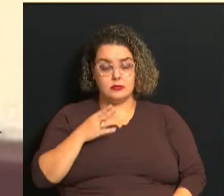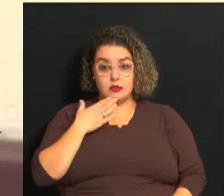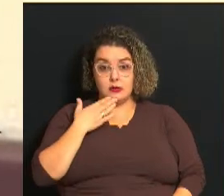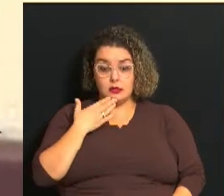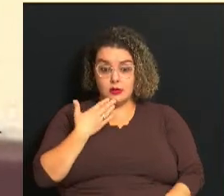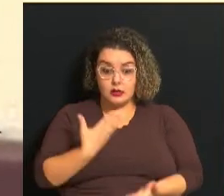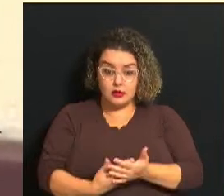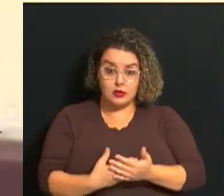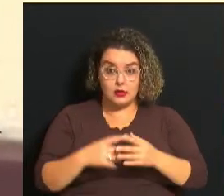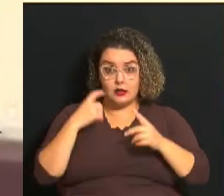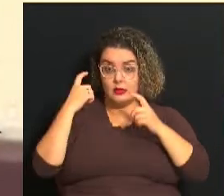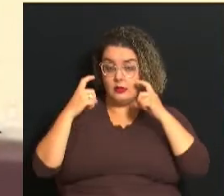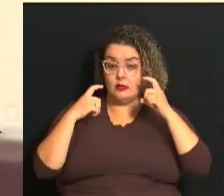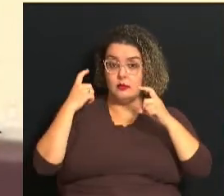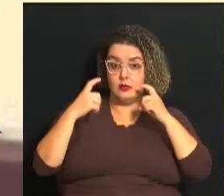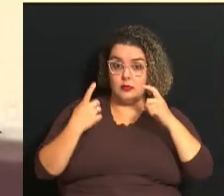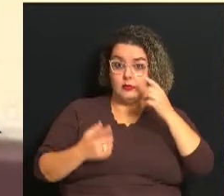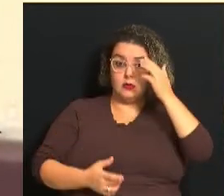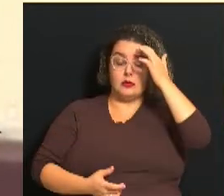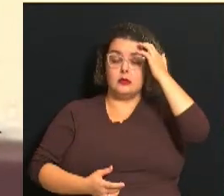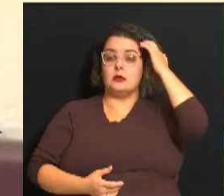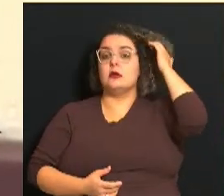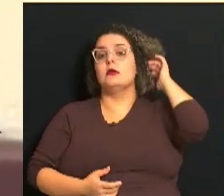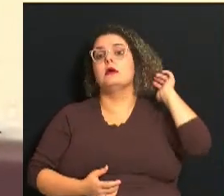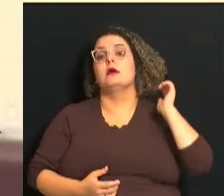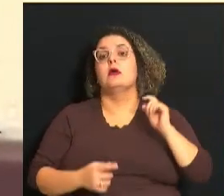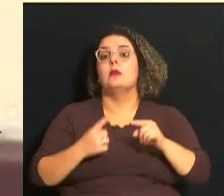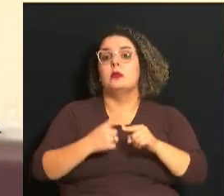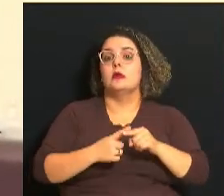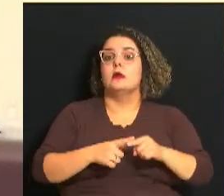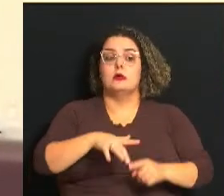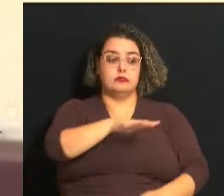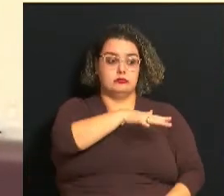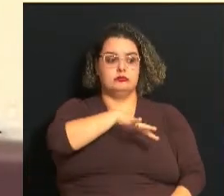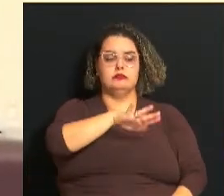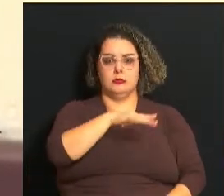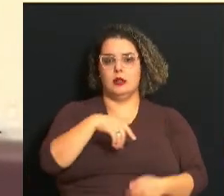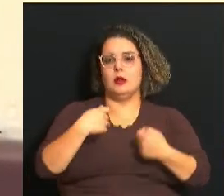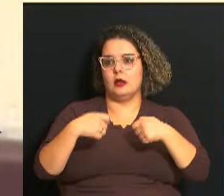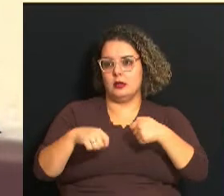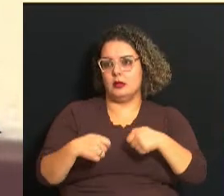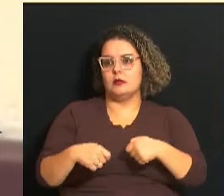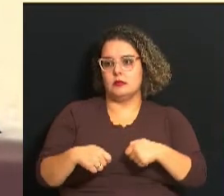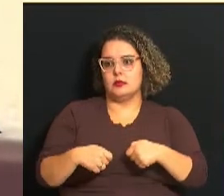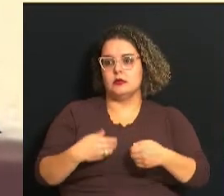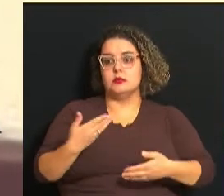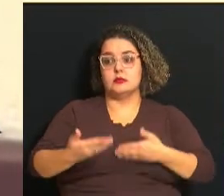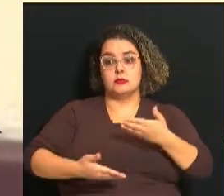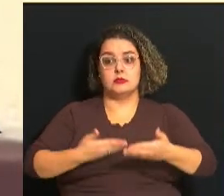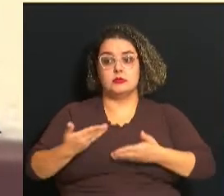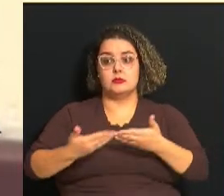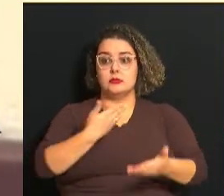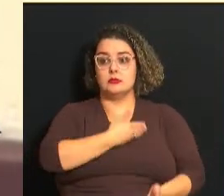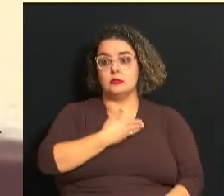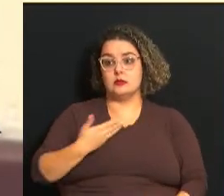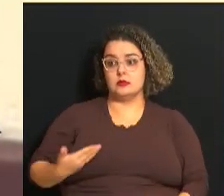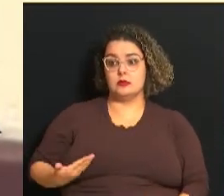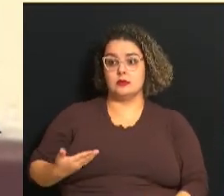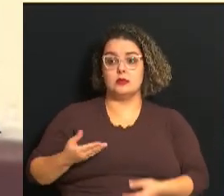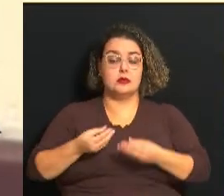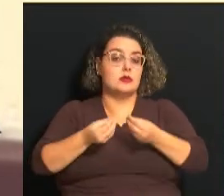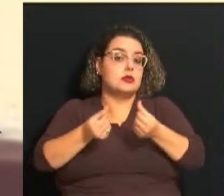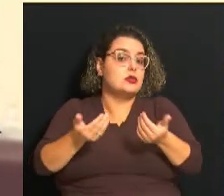né porque é uma população ali que precisa muito de um serviço público e o serviço público de